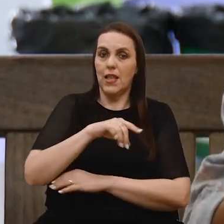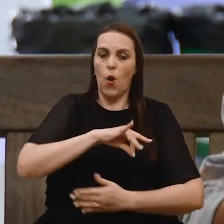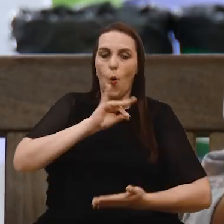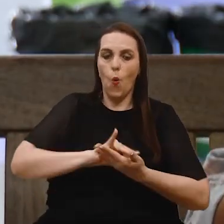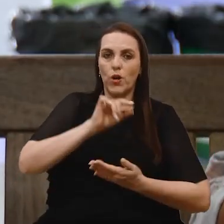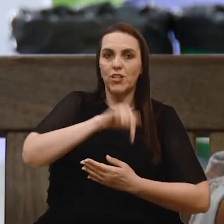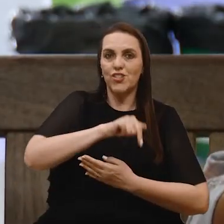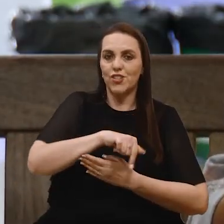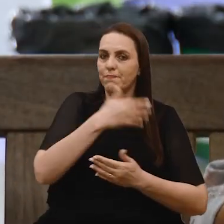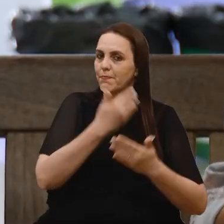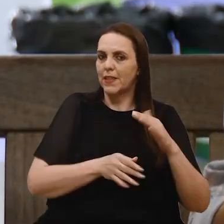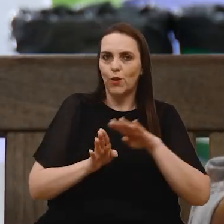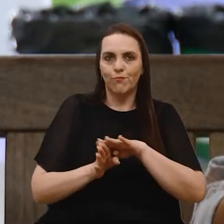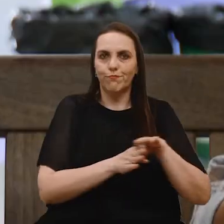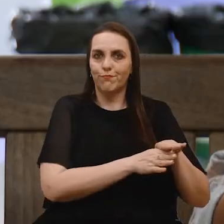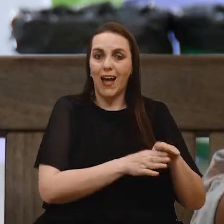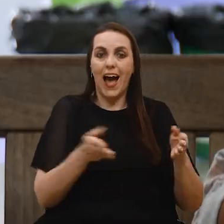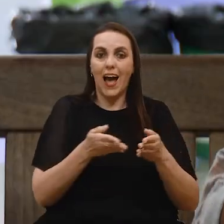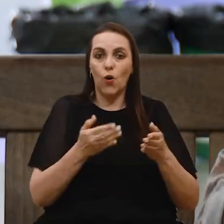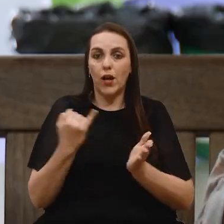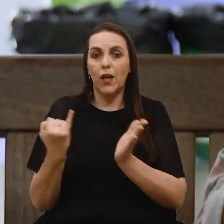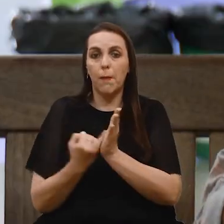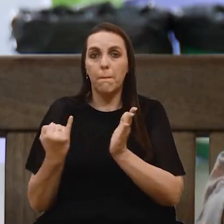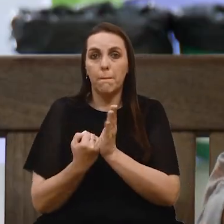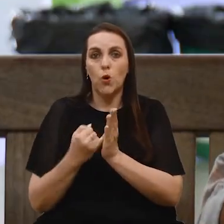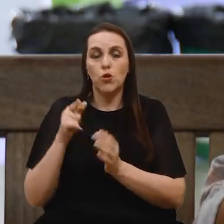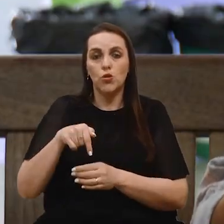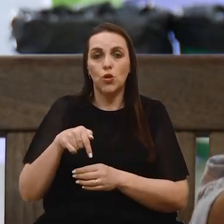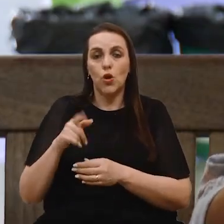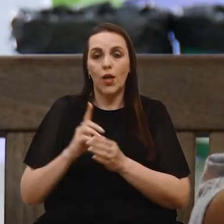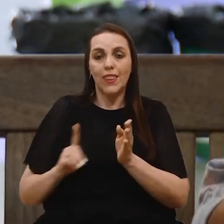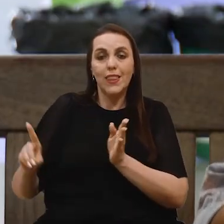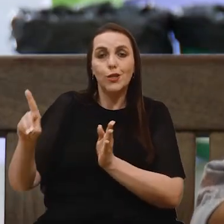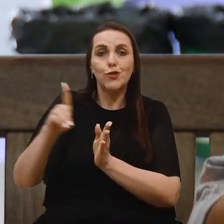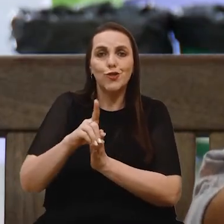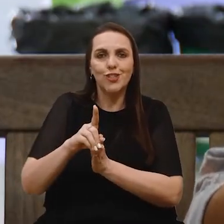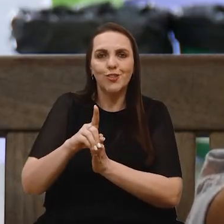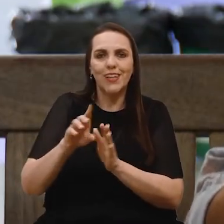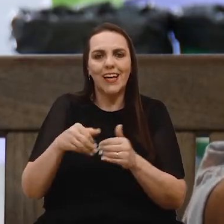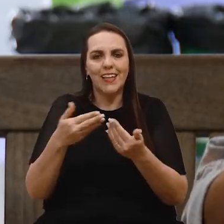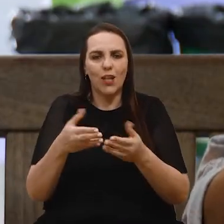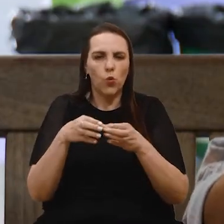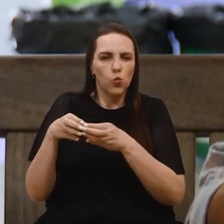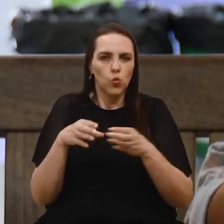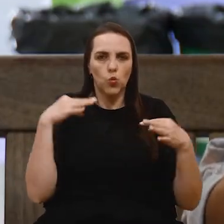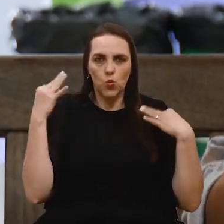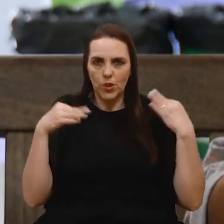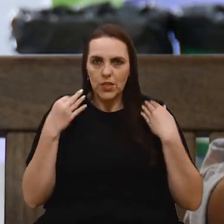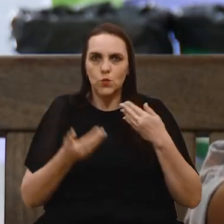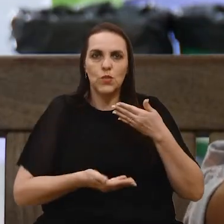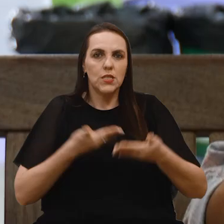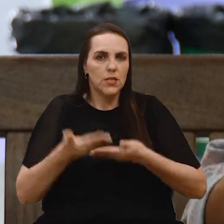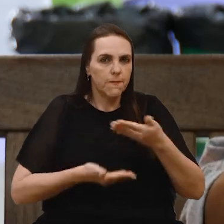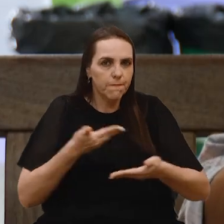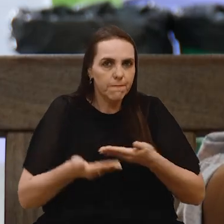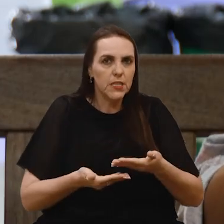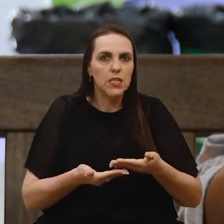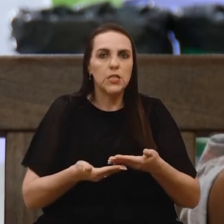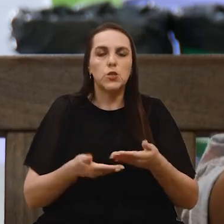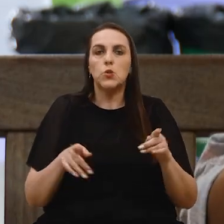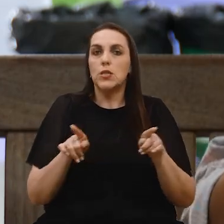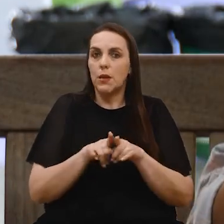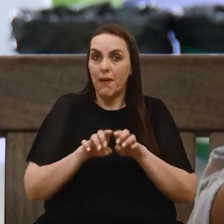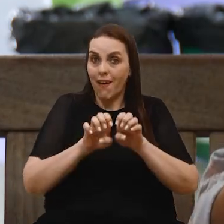na origem e acabamos ficando com o imposto que é gerado no destino. Então, turismo, serviços